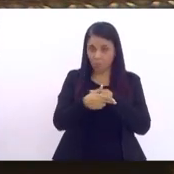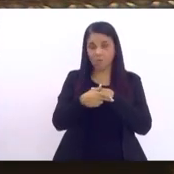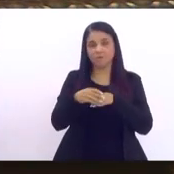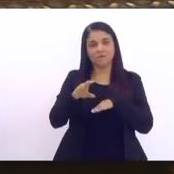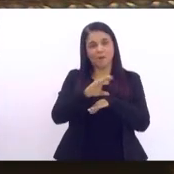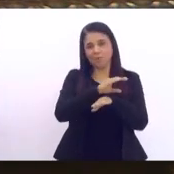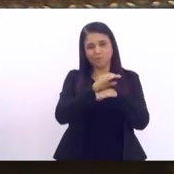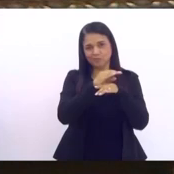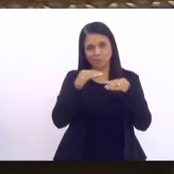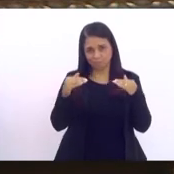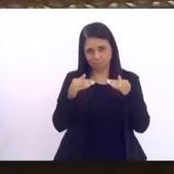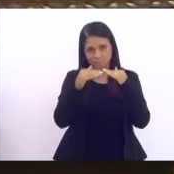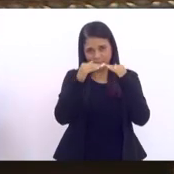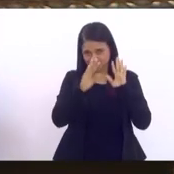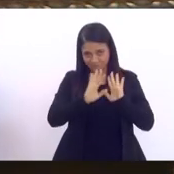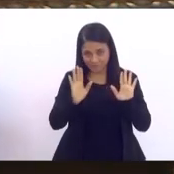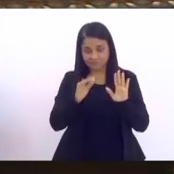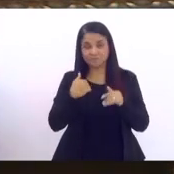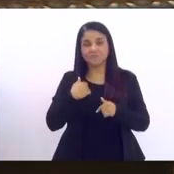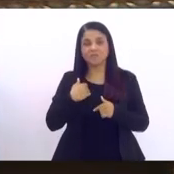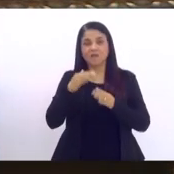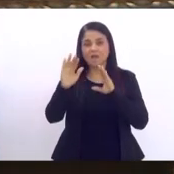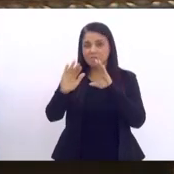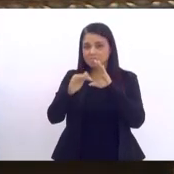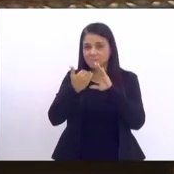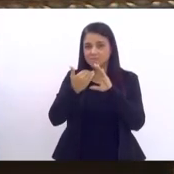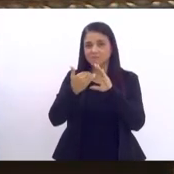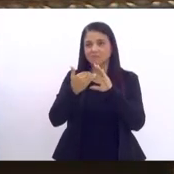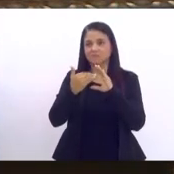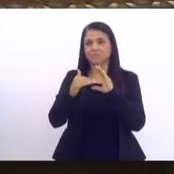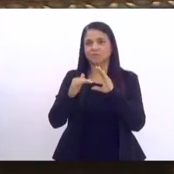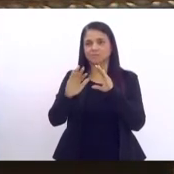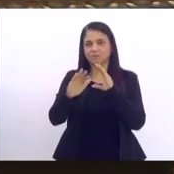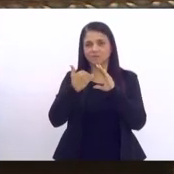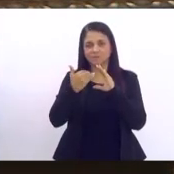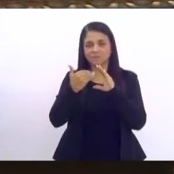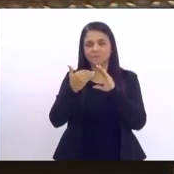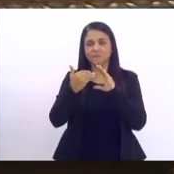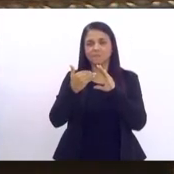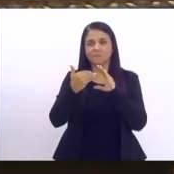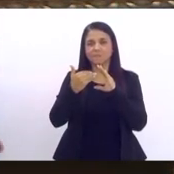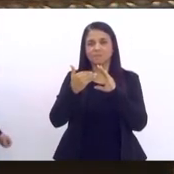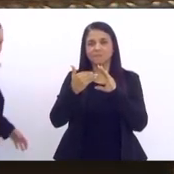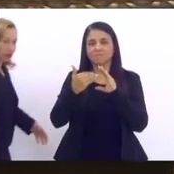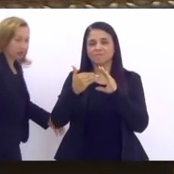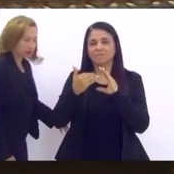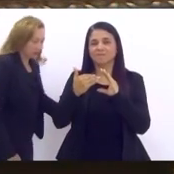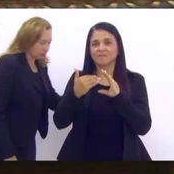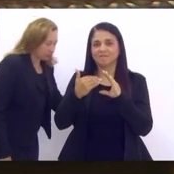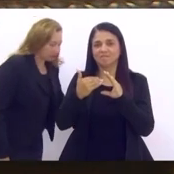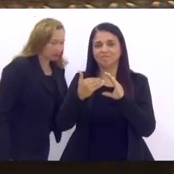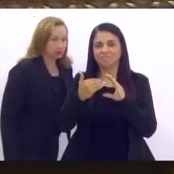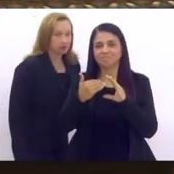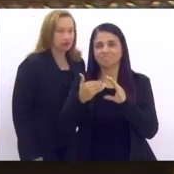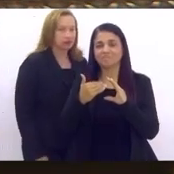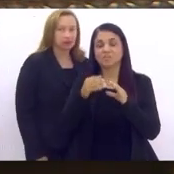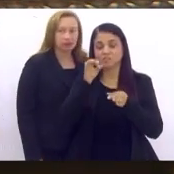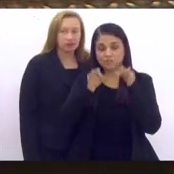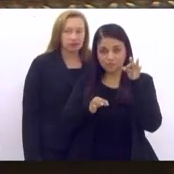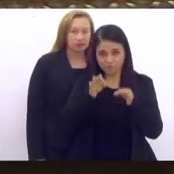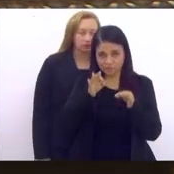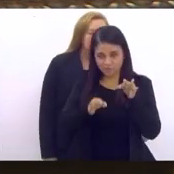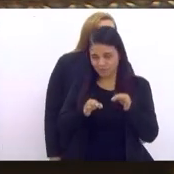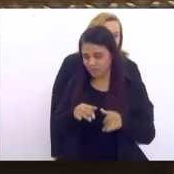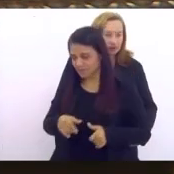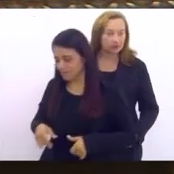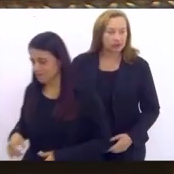envio dessa mensagem já, em parte, justifica o seu mandato